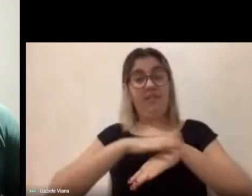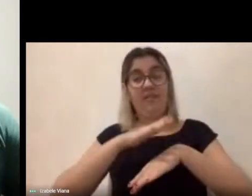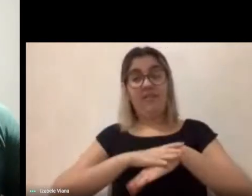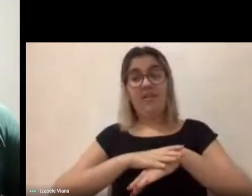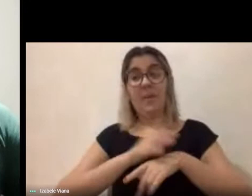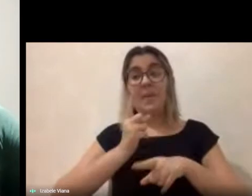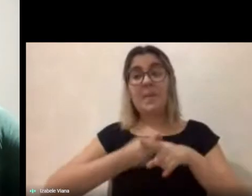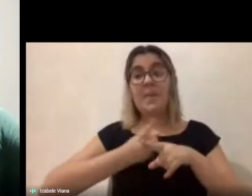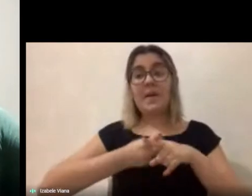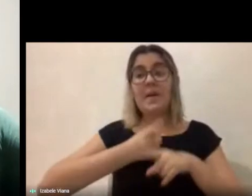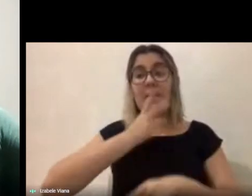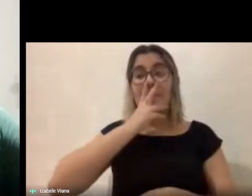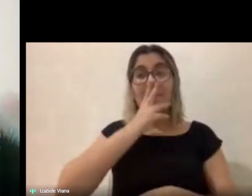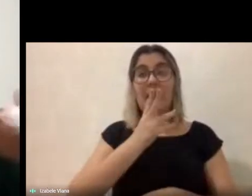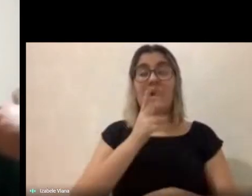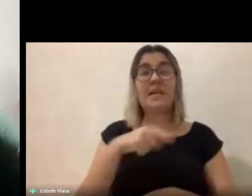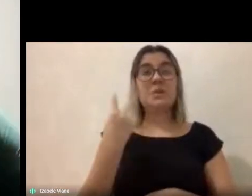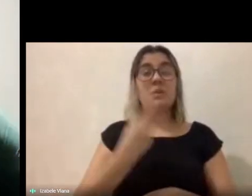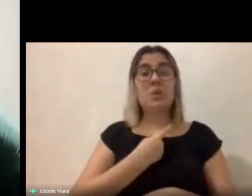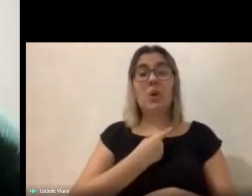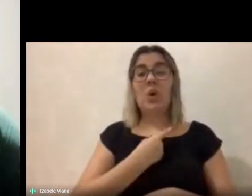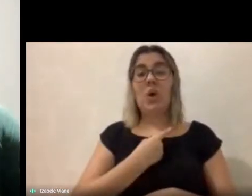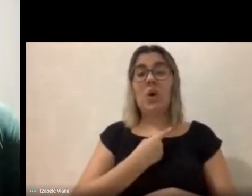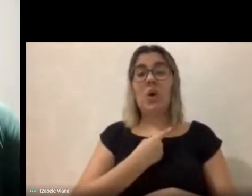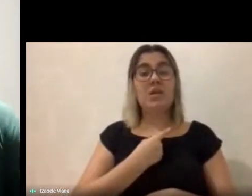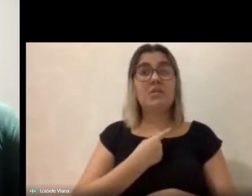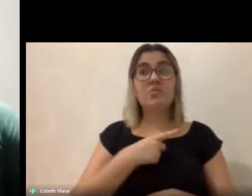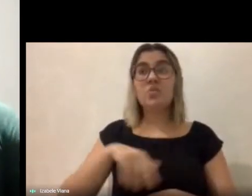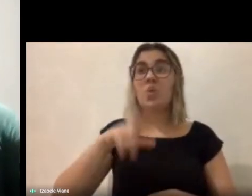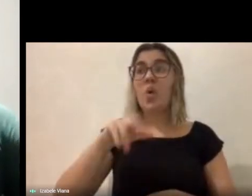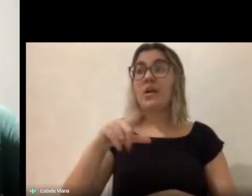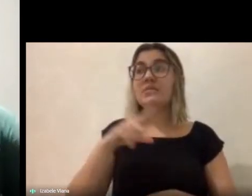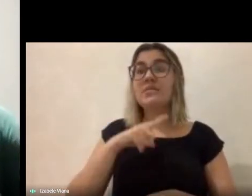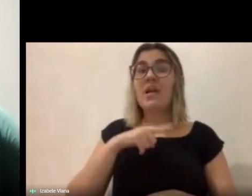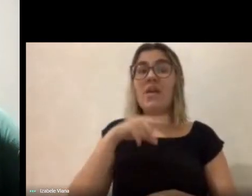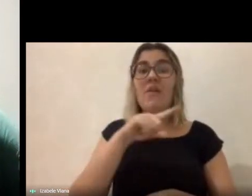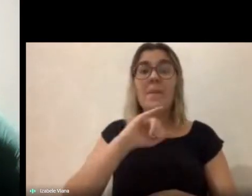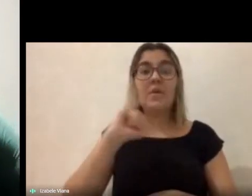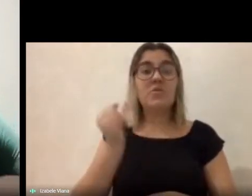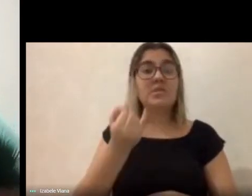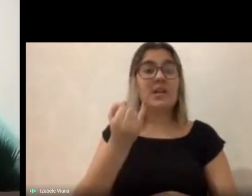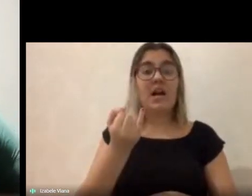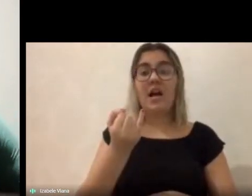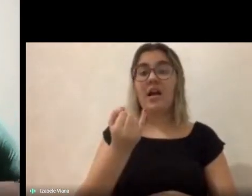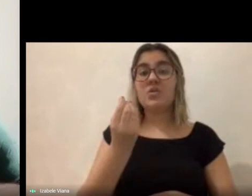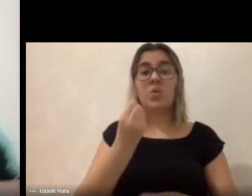teve tanta oportunidade mesmo, né? De nós mesmos termos construído esses lugares, né?